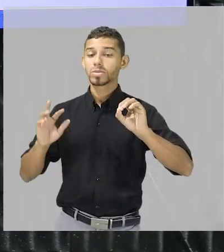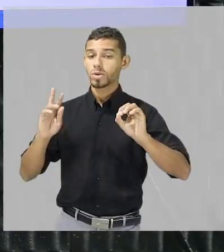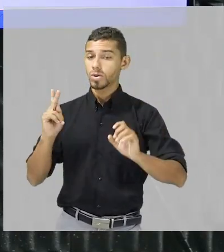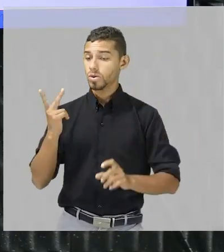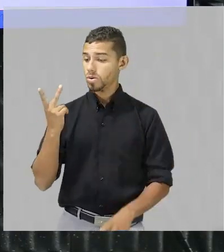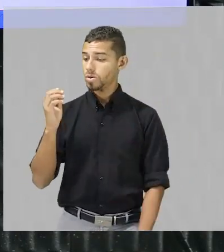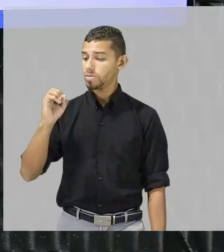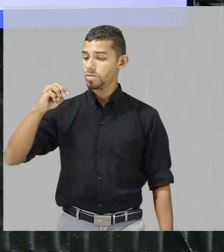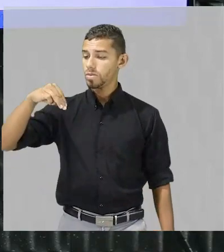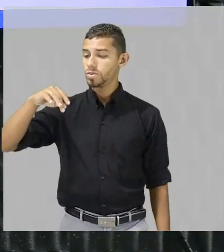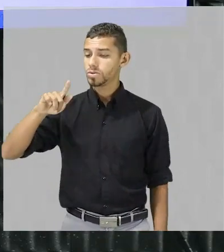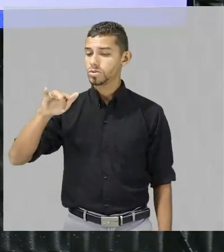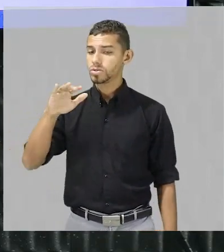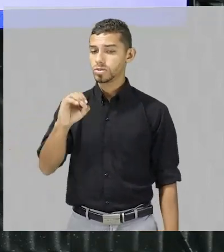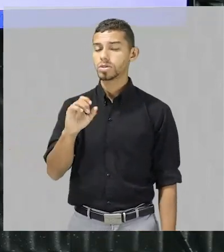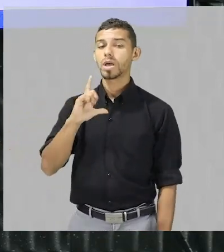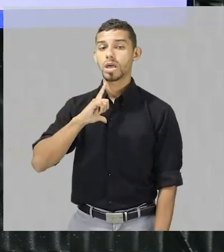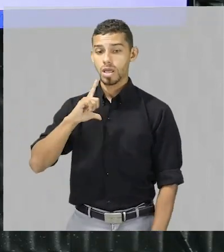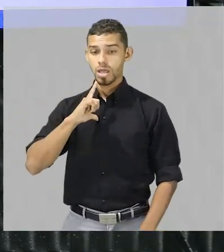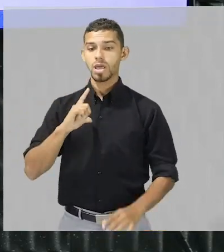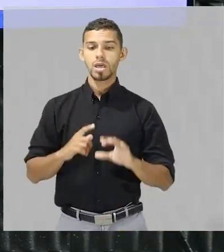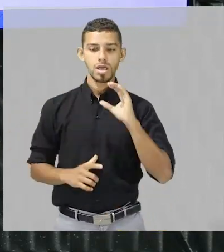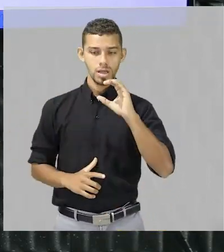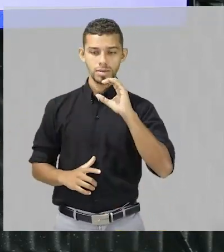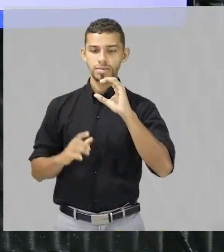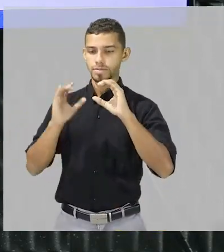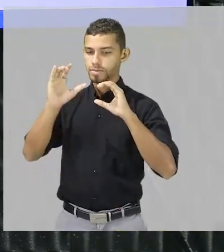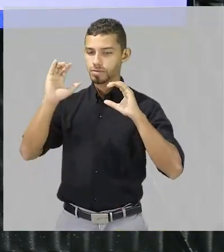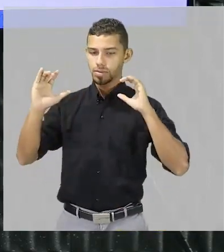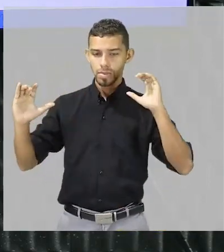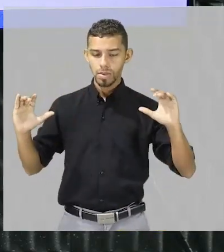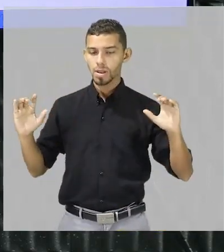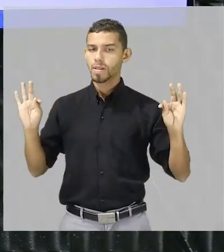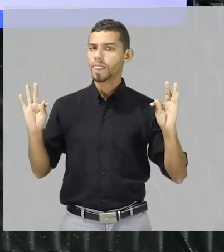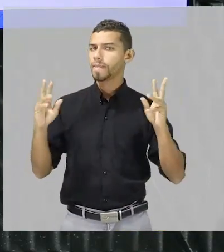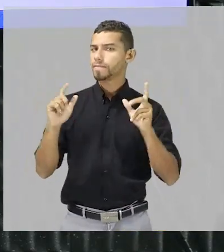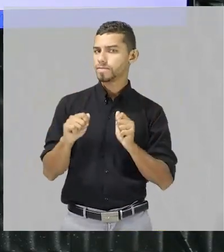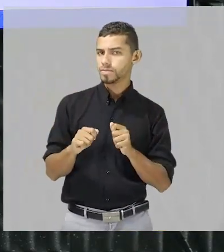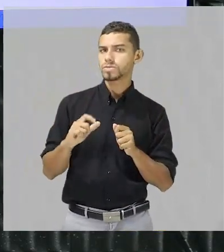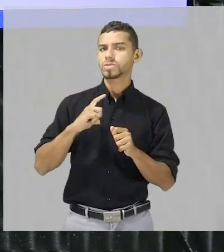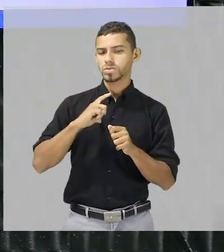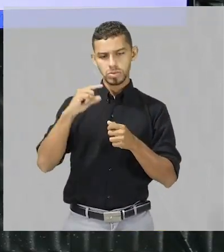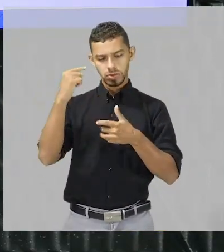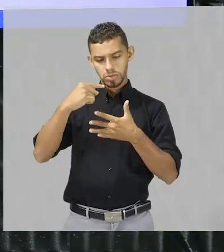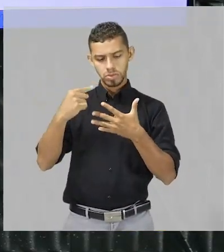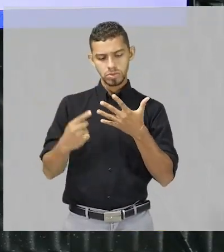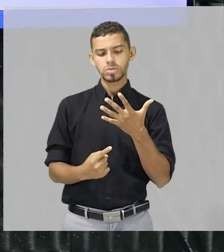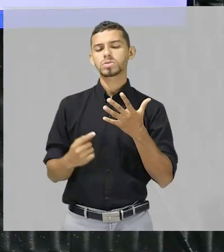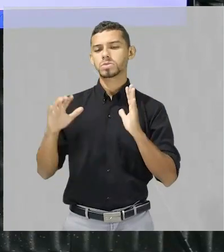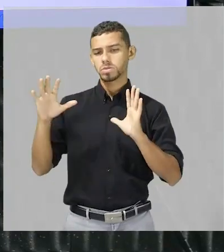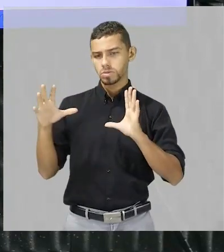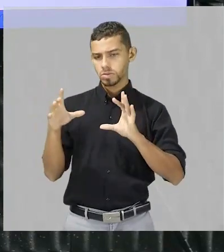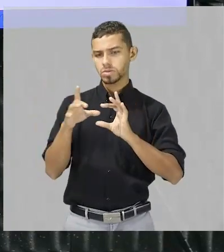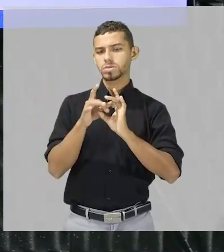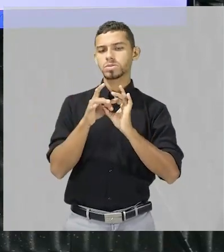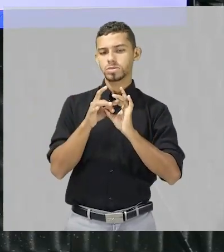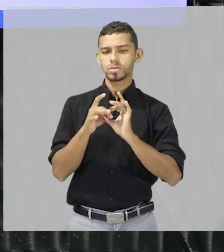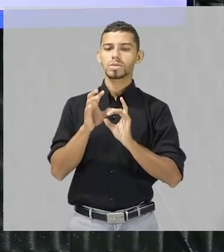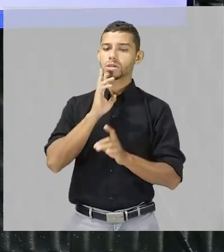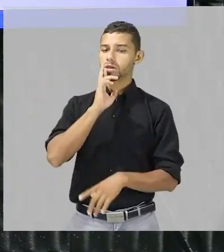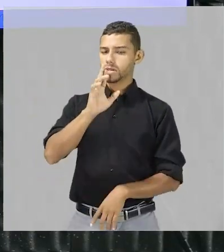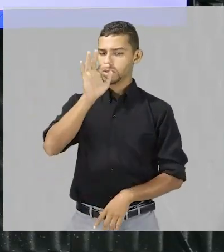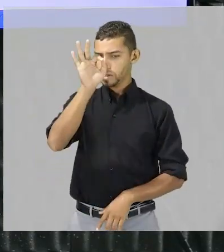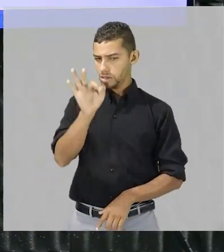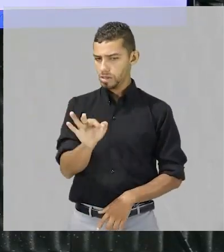homogêneo, só átomos de carbono na cadeia carbônica. Então, todas as condições estão sendo satisfeitas. Portanto,